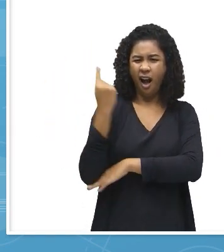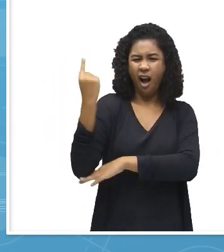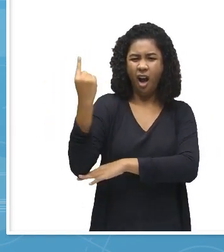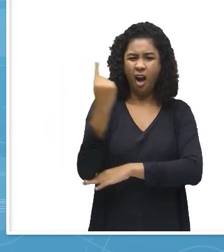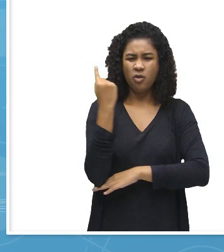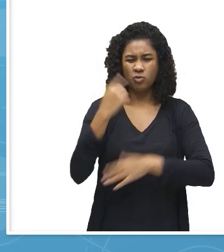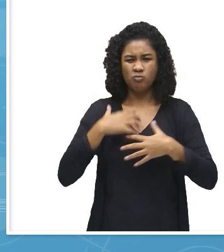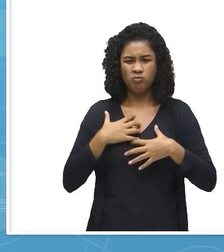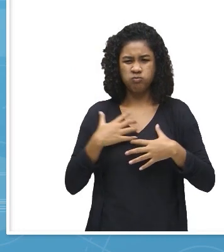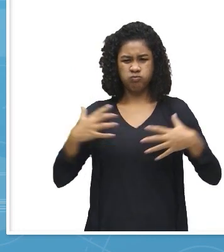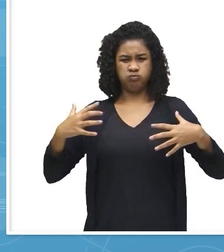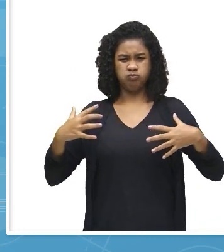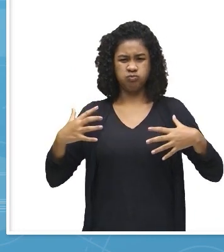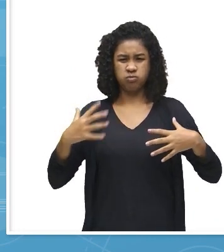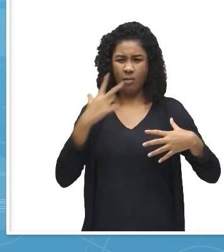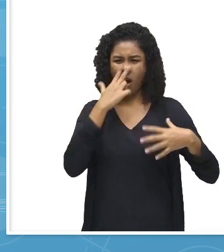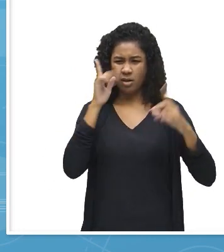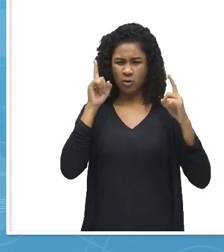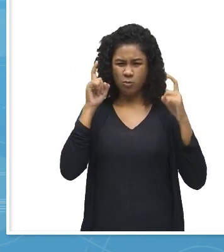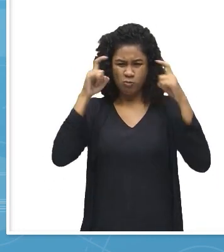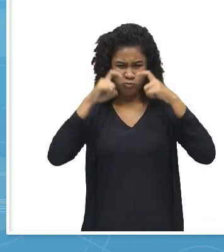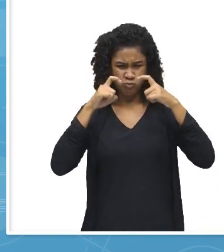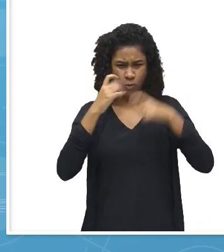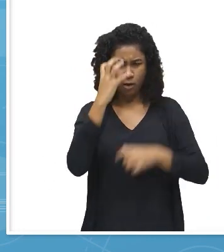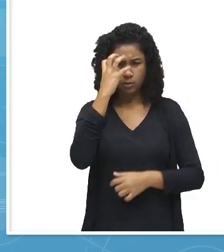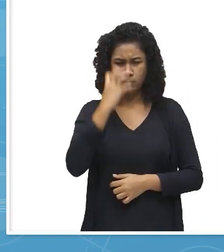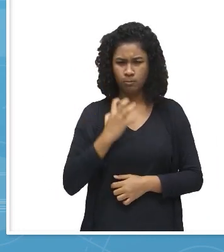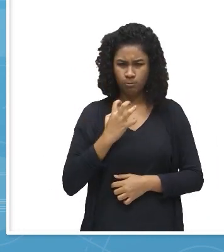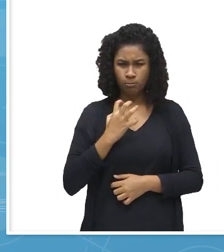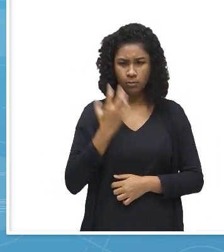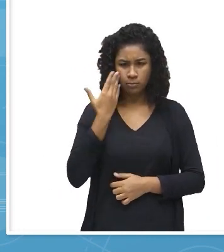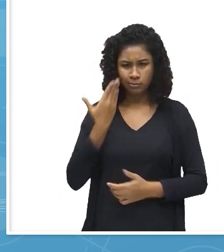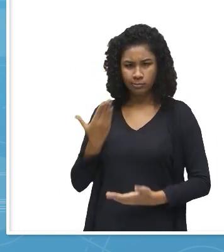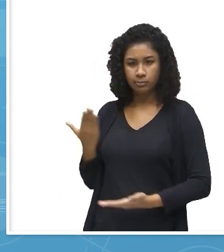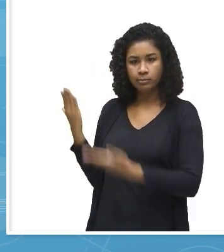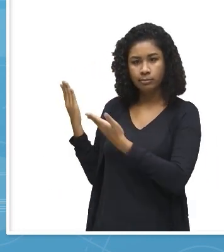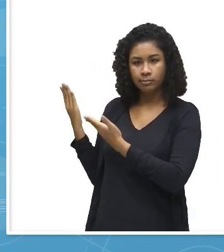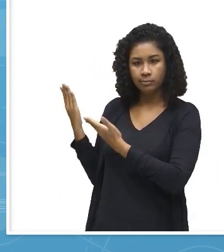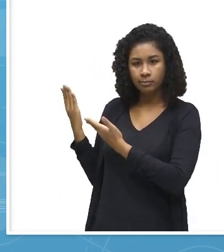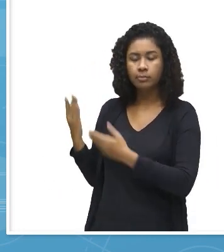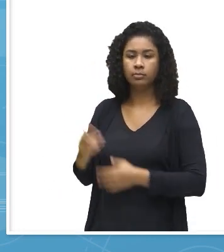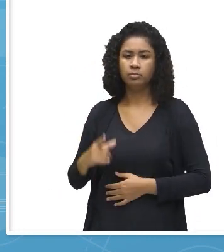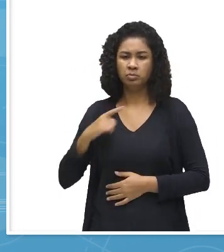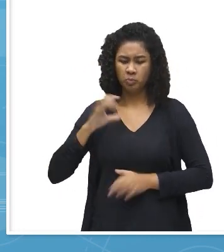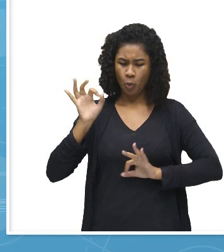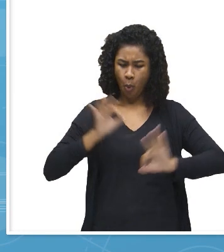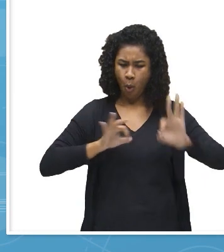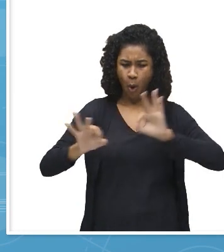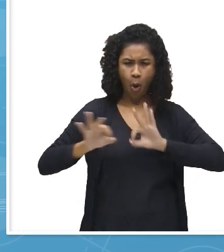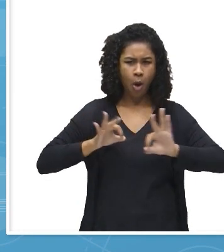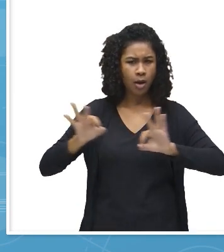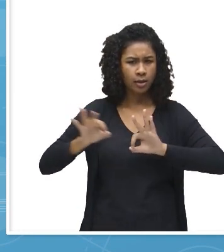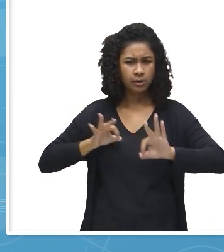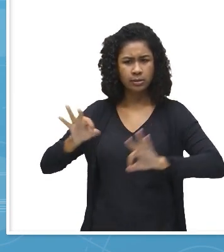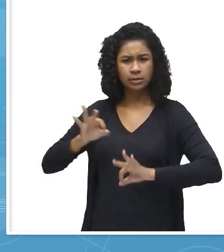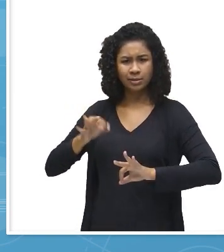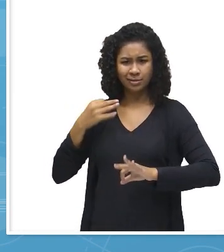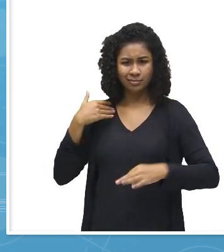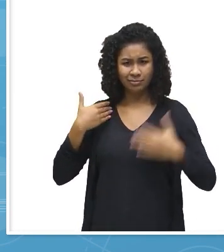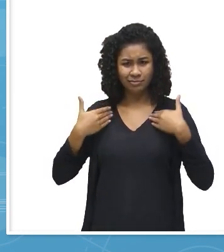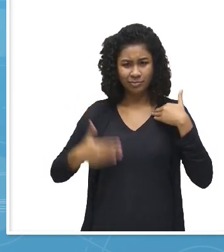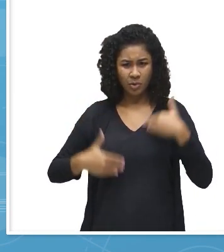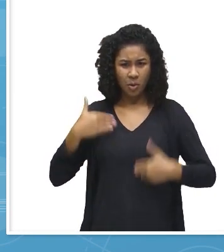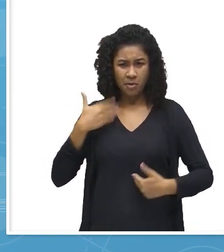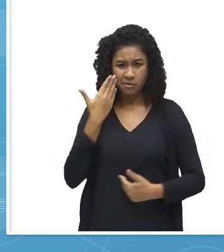robustos, né, com cara ali até mais séria. A gente vê ali todo armado, ele está aqui, a gente vê aí, né, ele